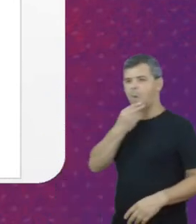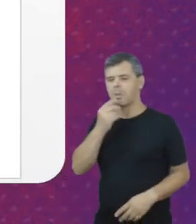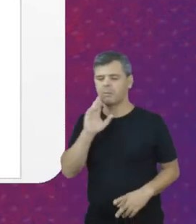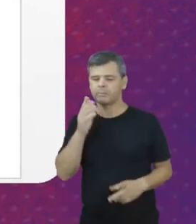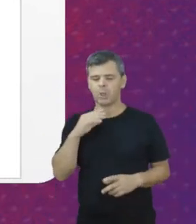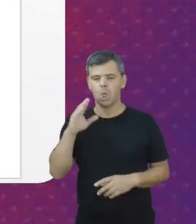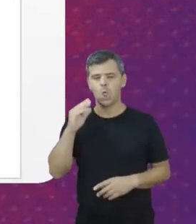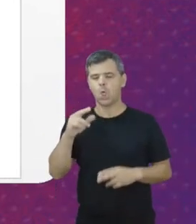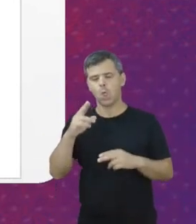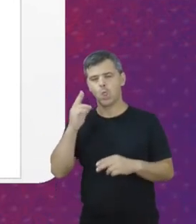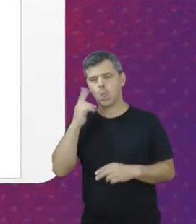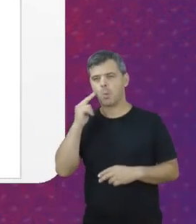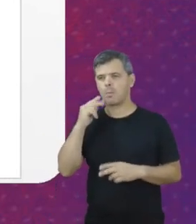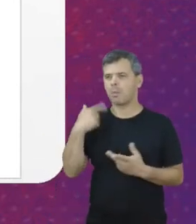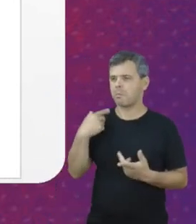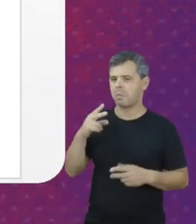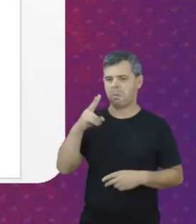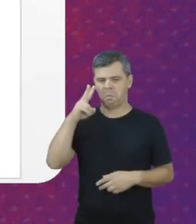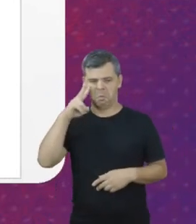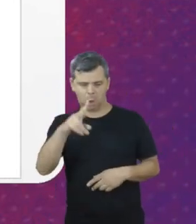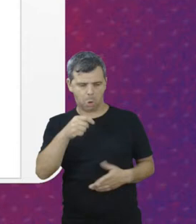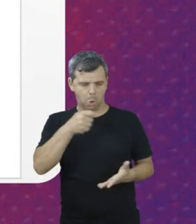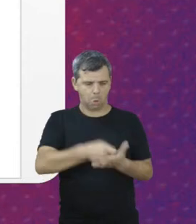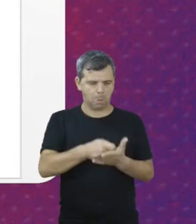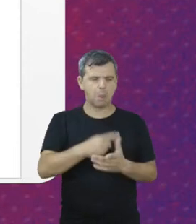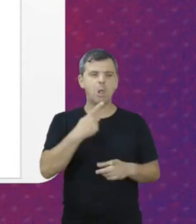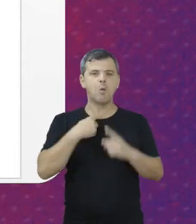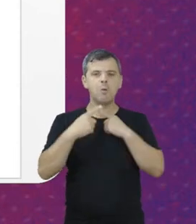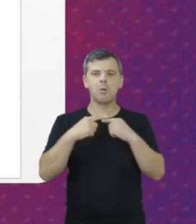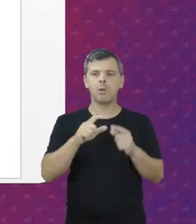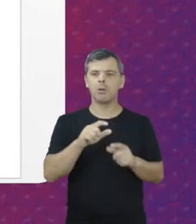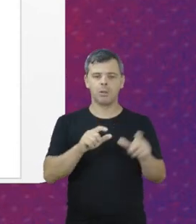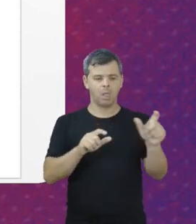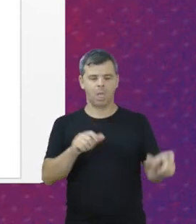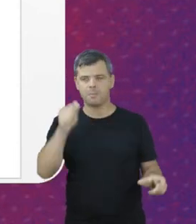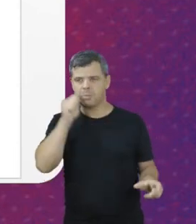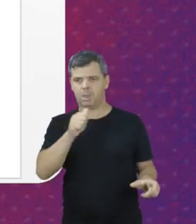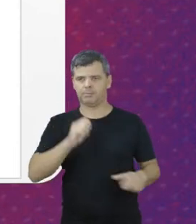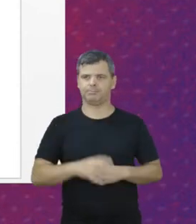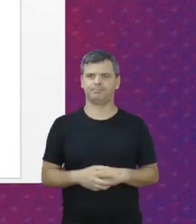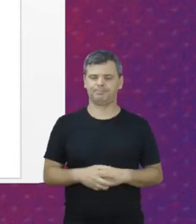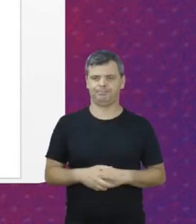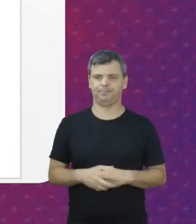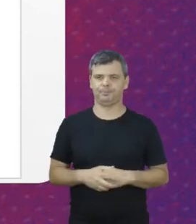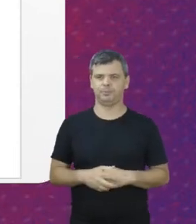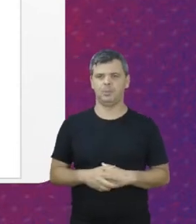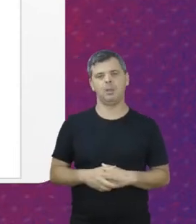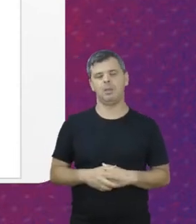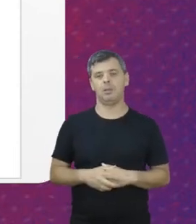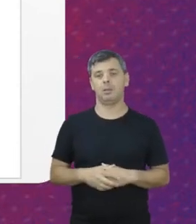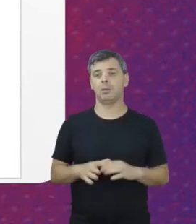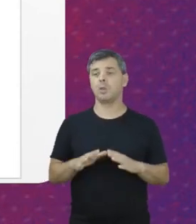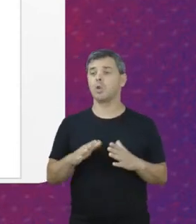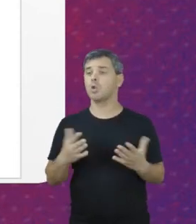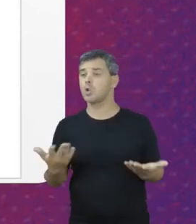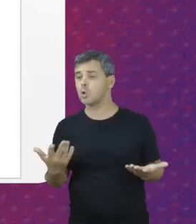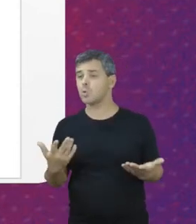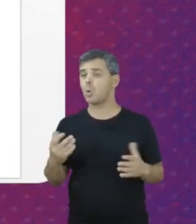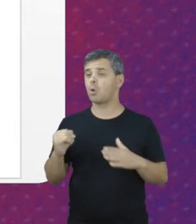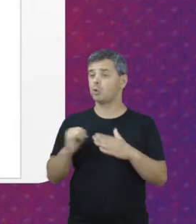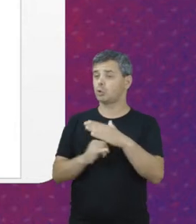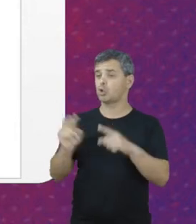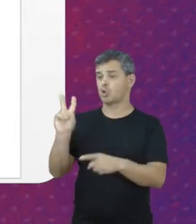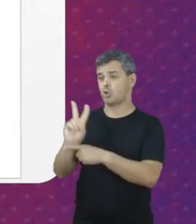mundo, e o que ele deseja às mulheres. E quais são os organismos